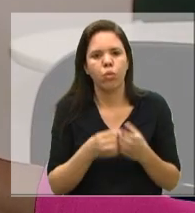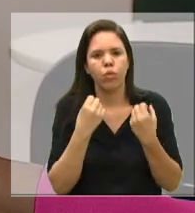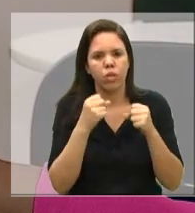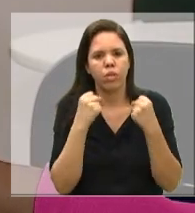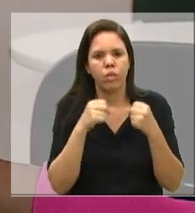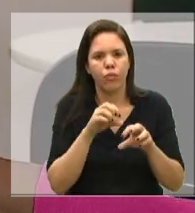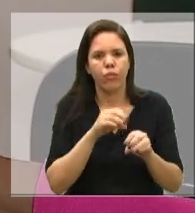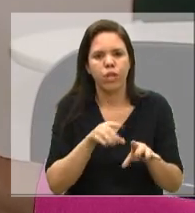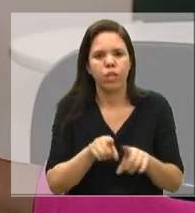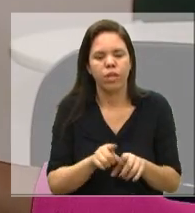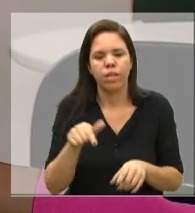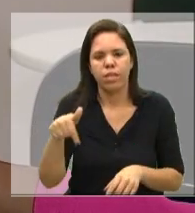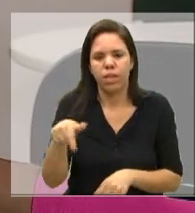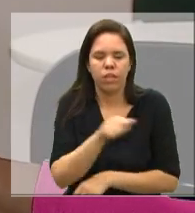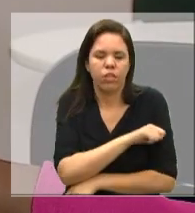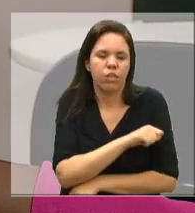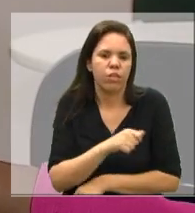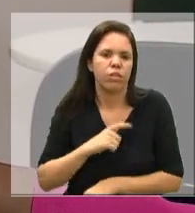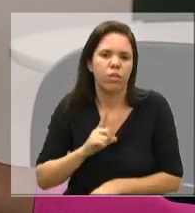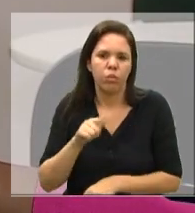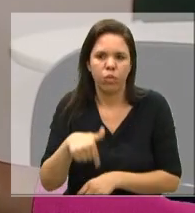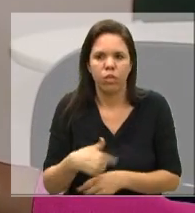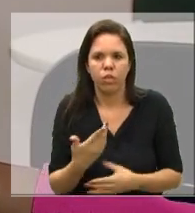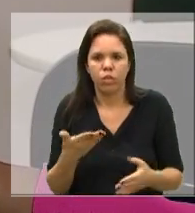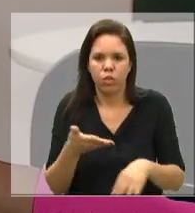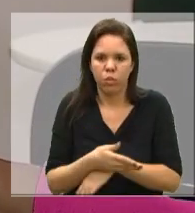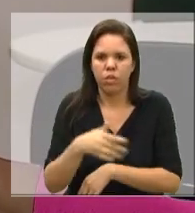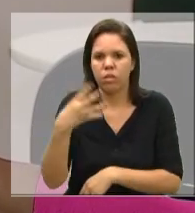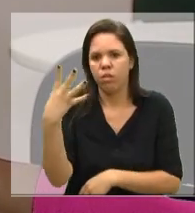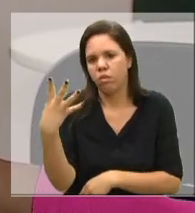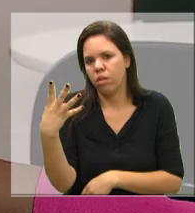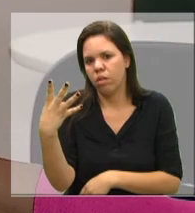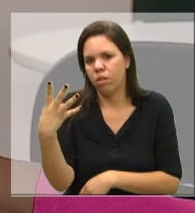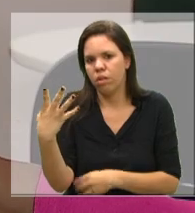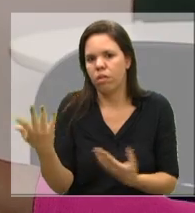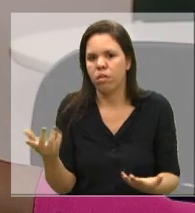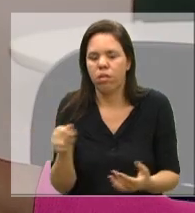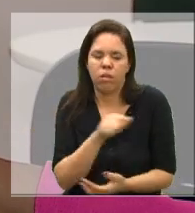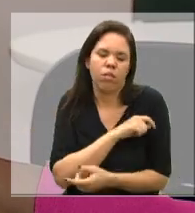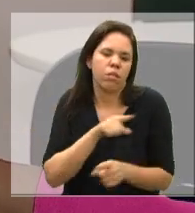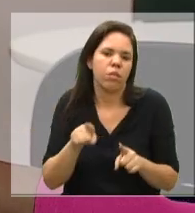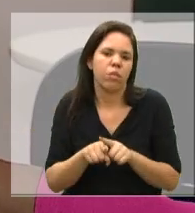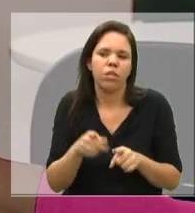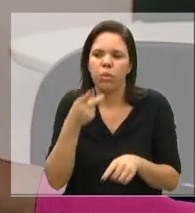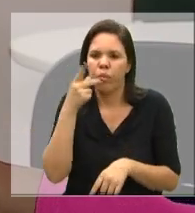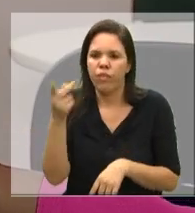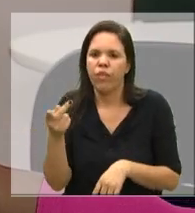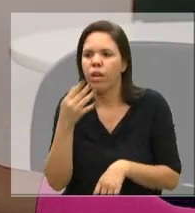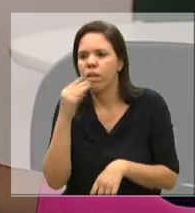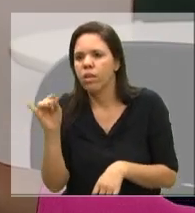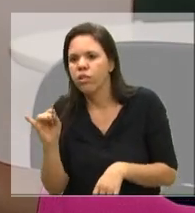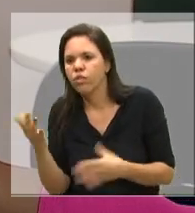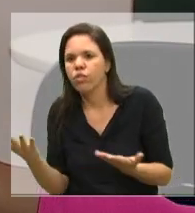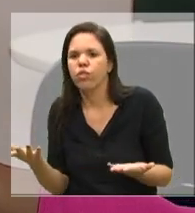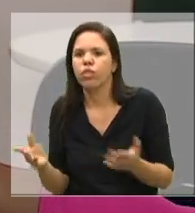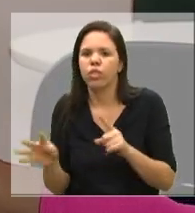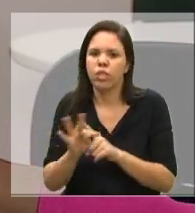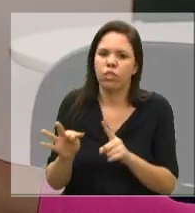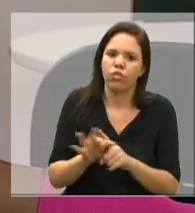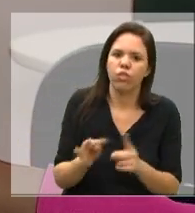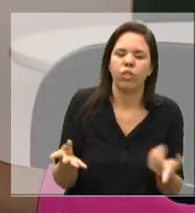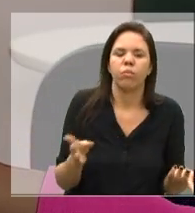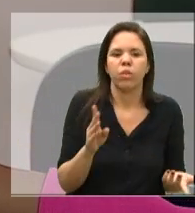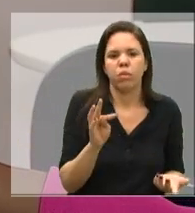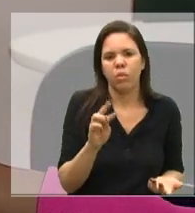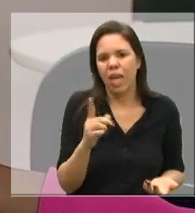tem 7. Agora, na segundo semestre, entrou mais 4. Mas você pode falar com o polo de Itatiba, de Bragança Paulista, se eu não me